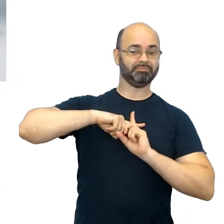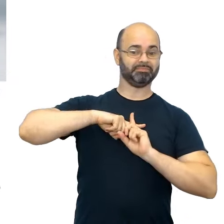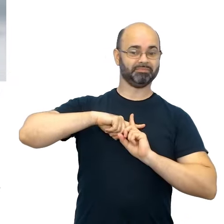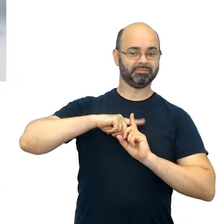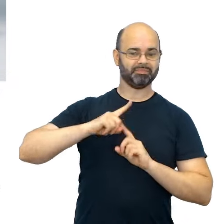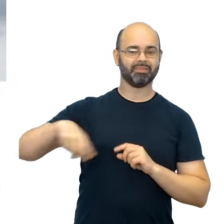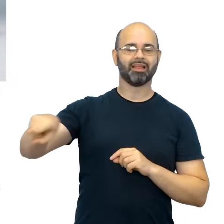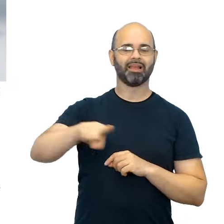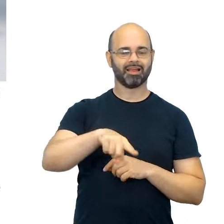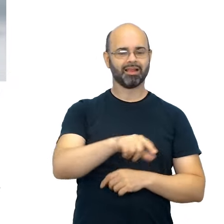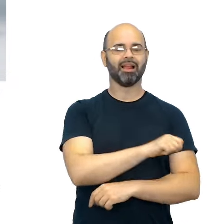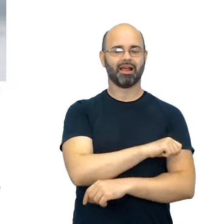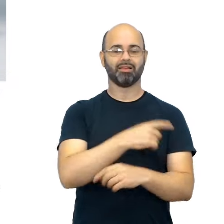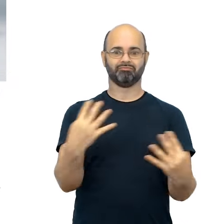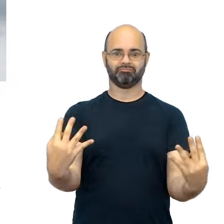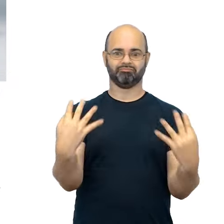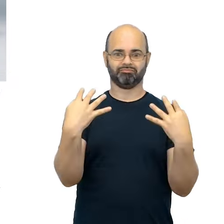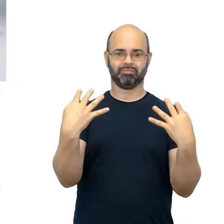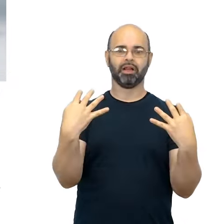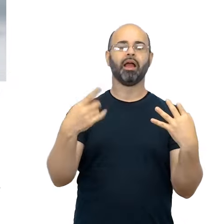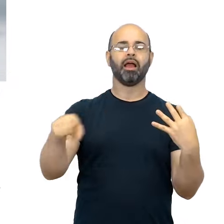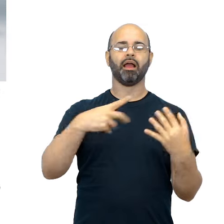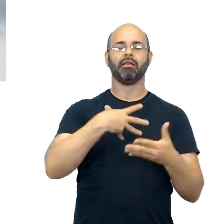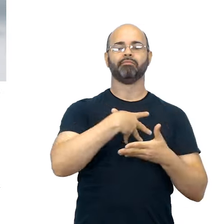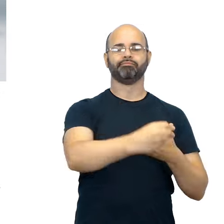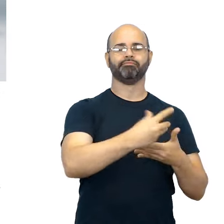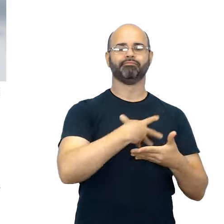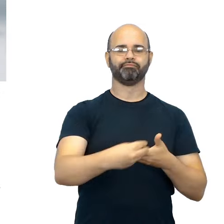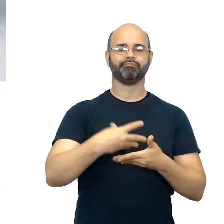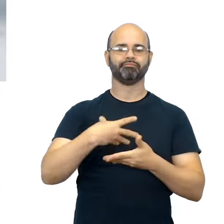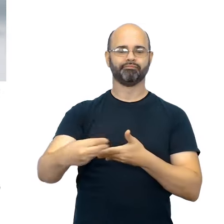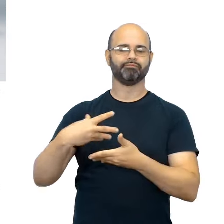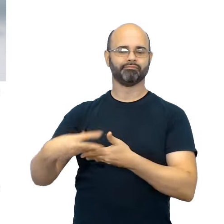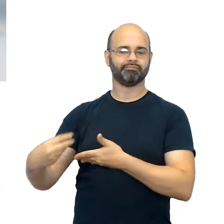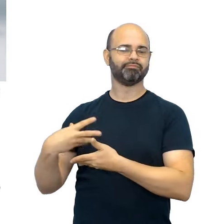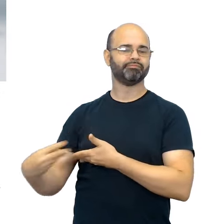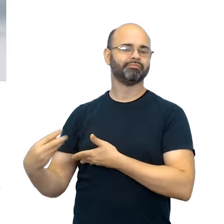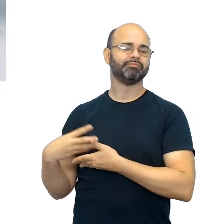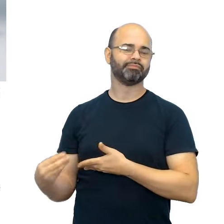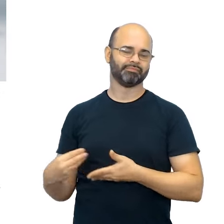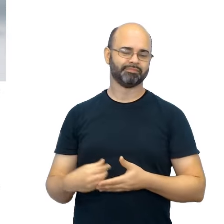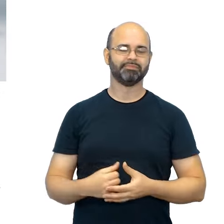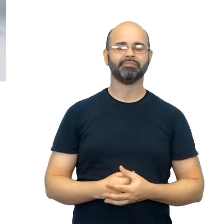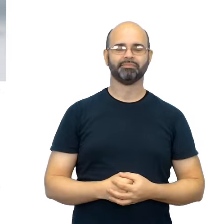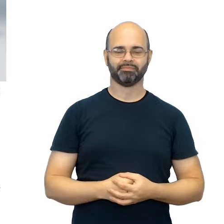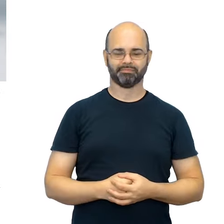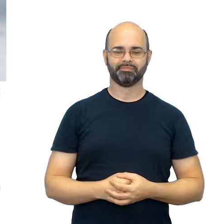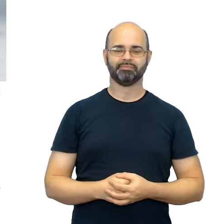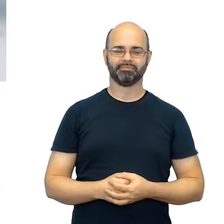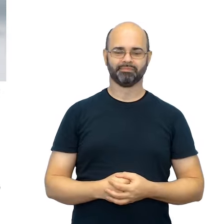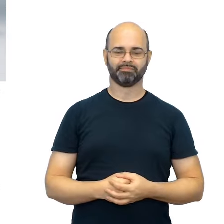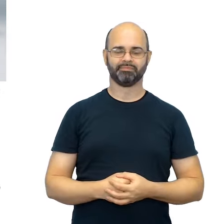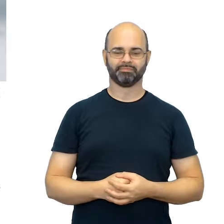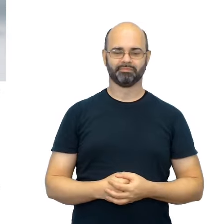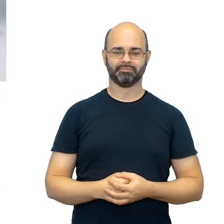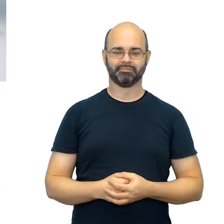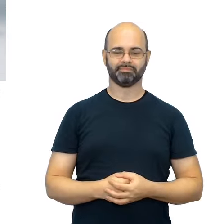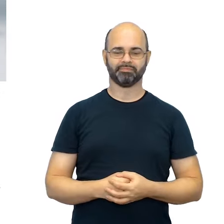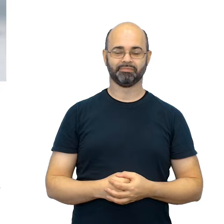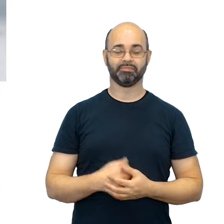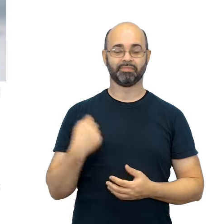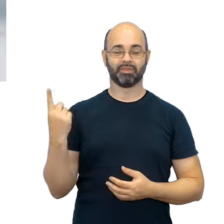também vão se desenvolver com base naquilo em que nós estamos trazendo